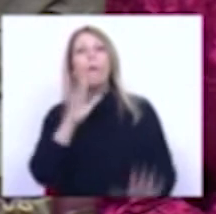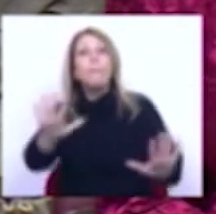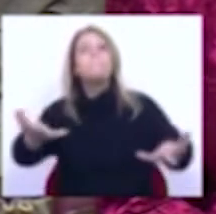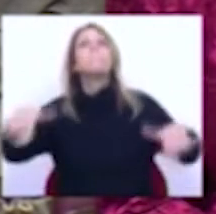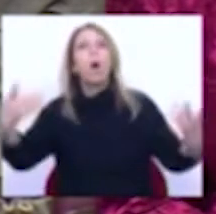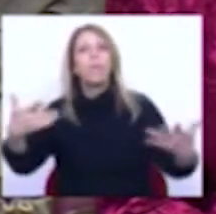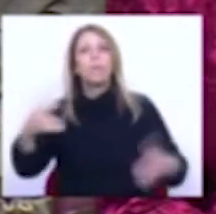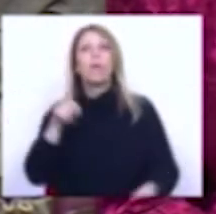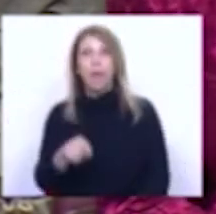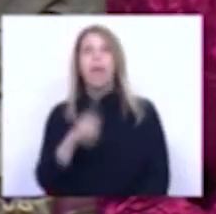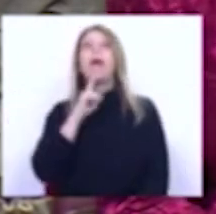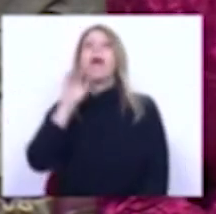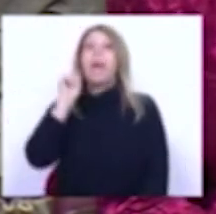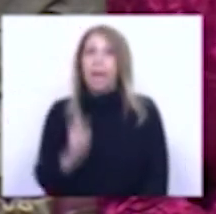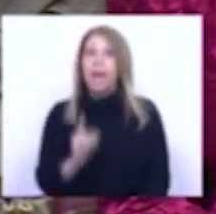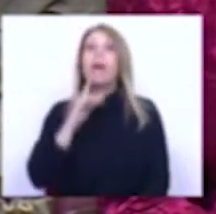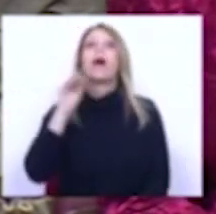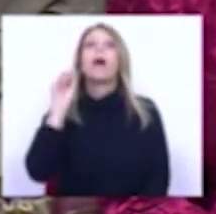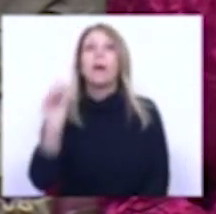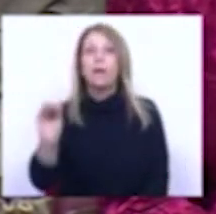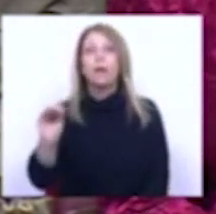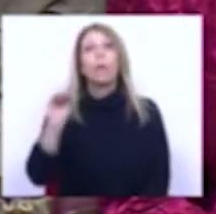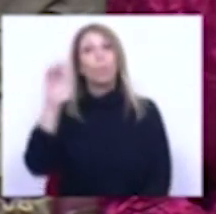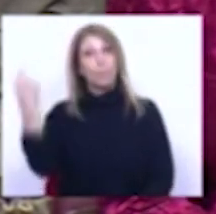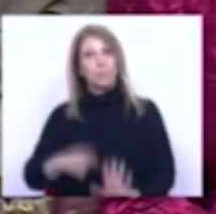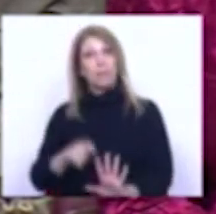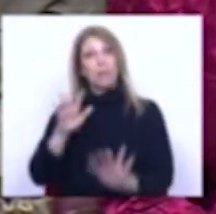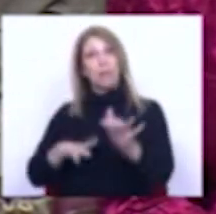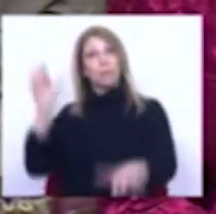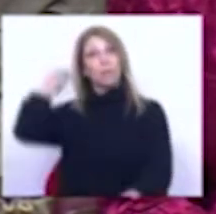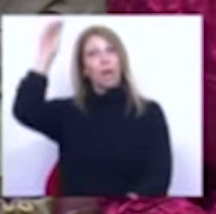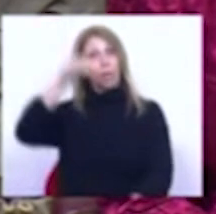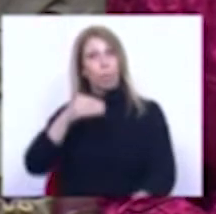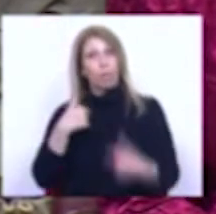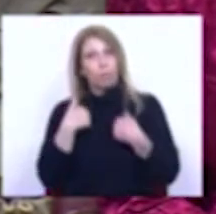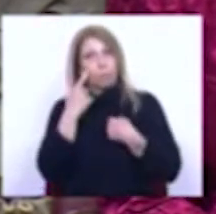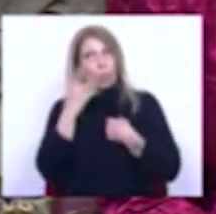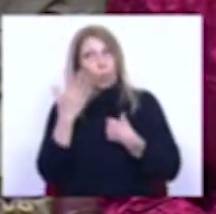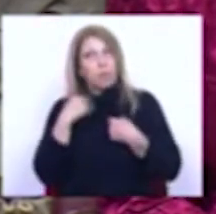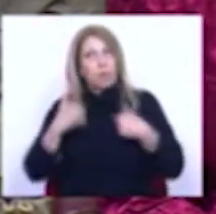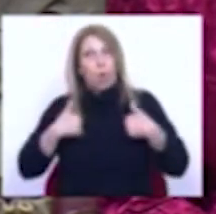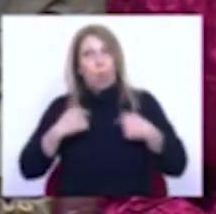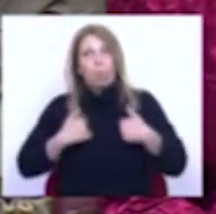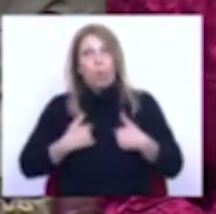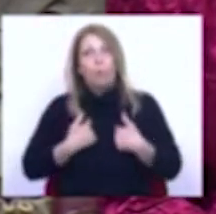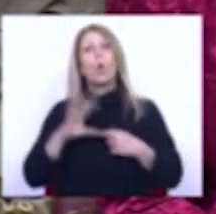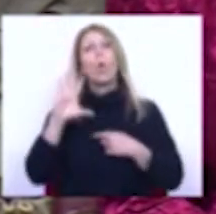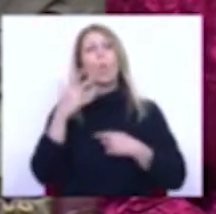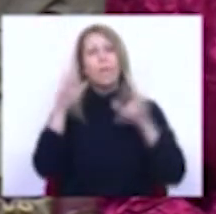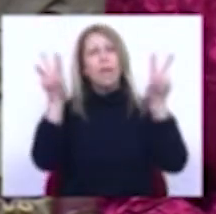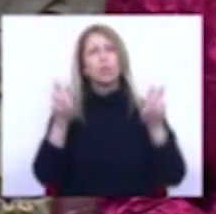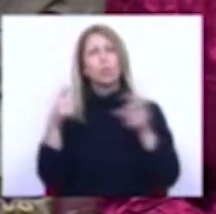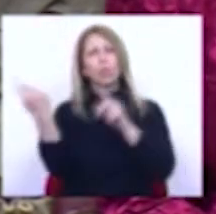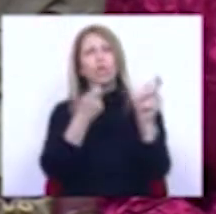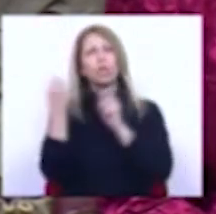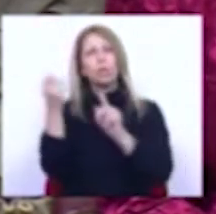é advertido pelo Presidente da Assembleia da República, o meu conhecimento sou eu próprio, quando se desvia do assunto em discussão